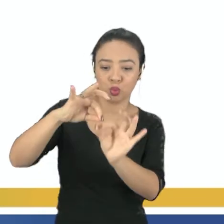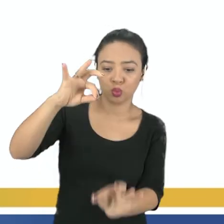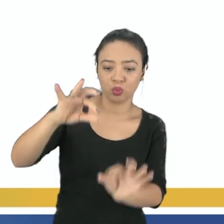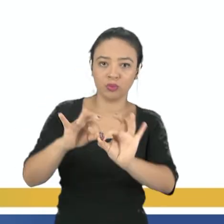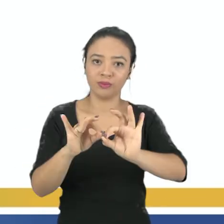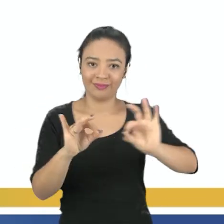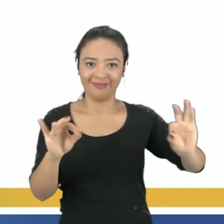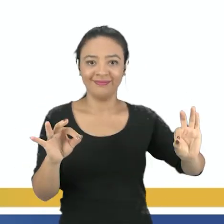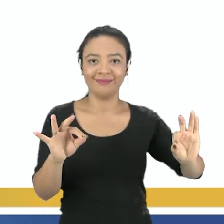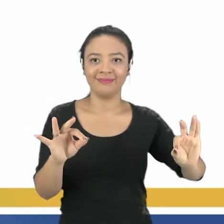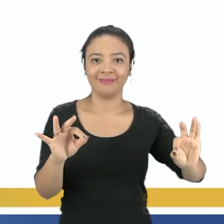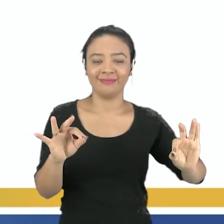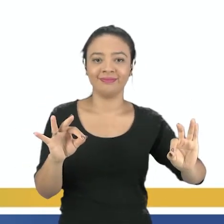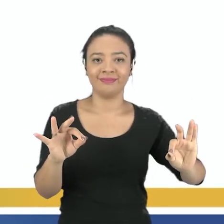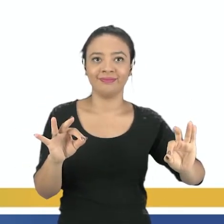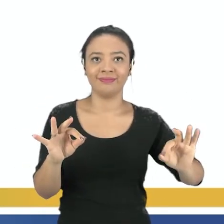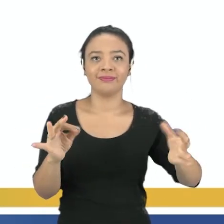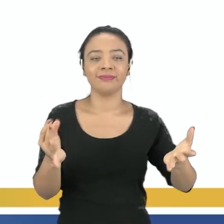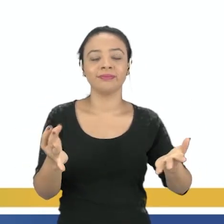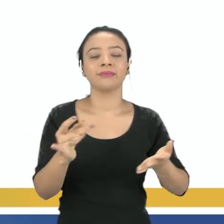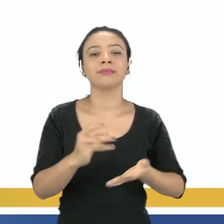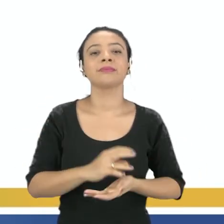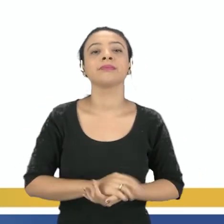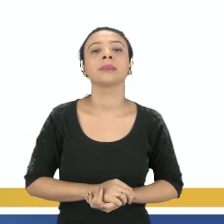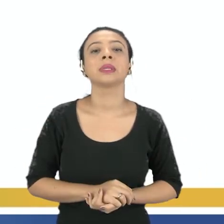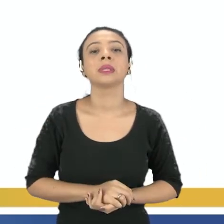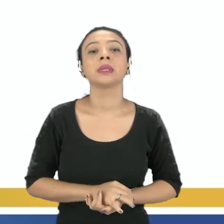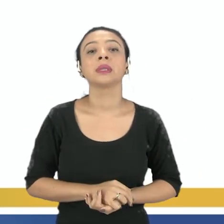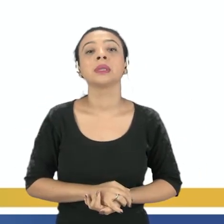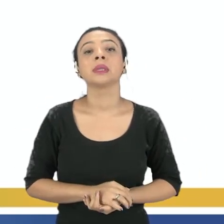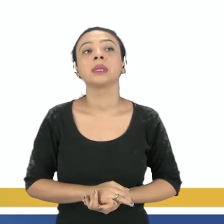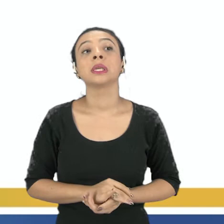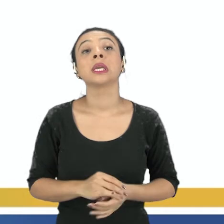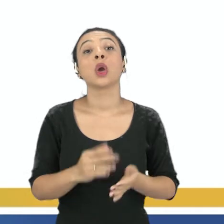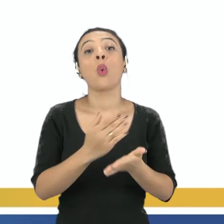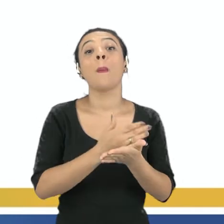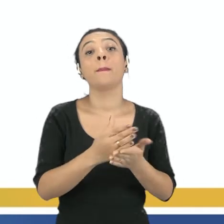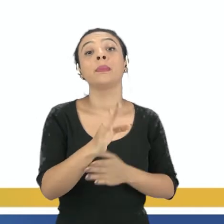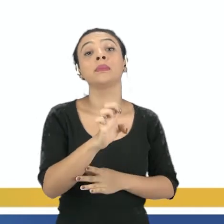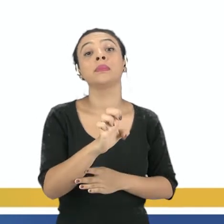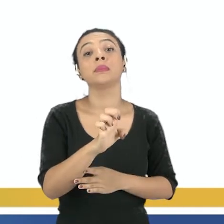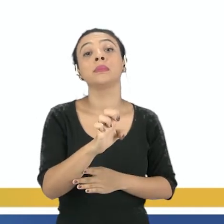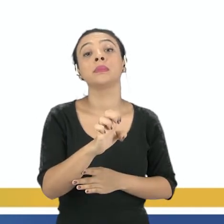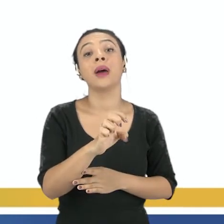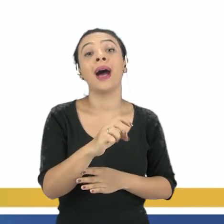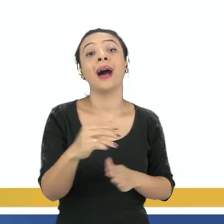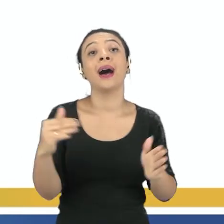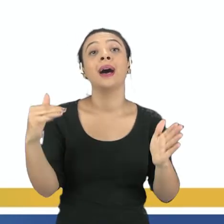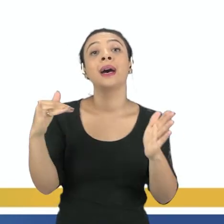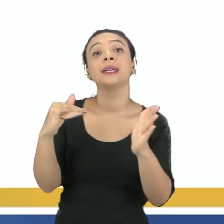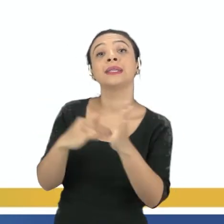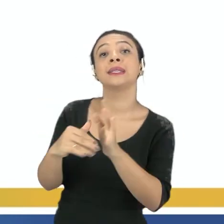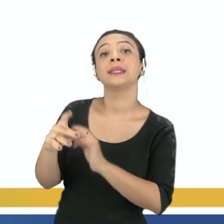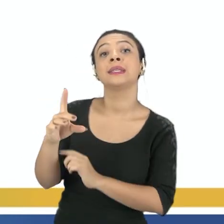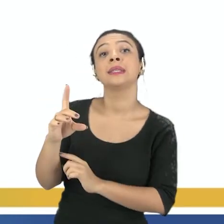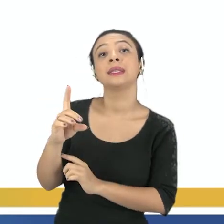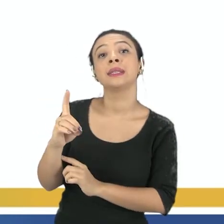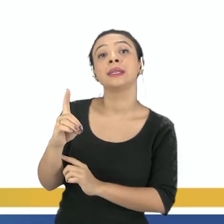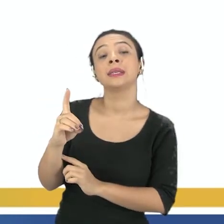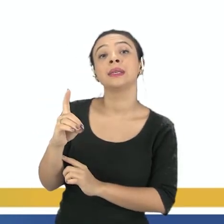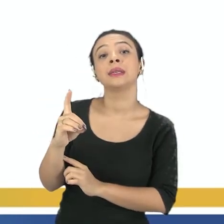Uma semirreta, né, que seria um dos lados aí do nosso ângulo, que sai de E, né, e passa pelo ponto D ali e se